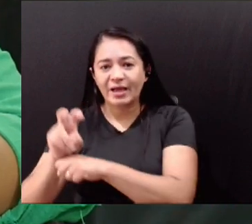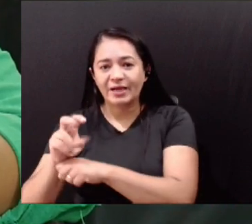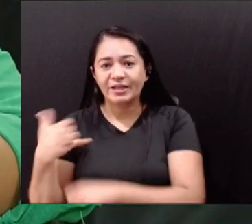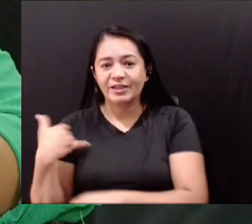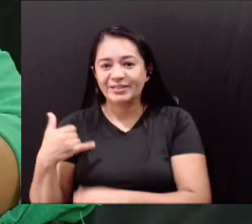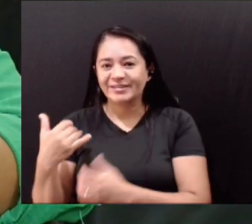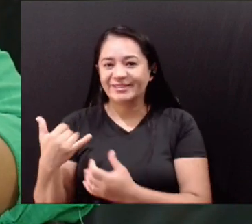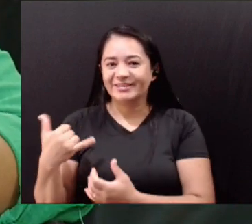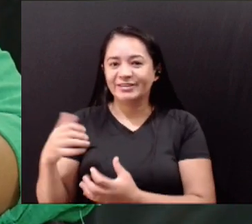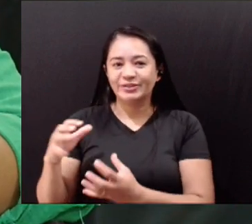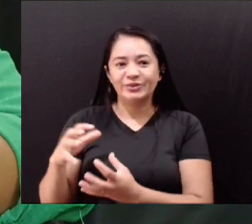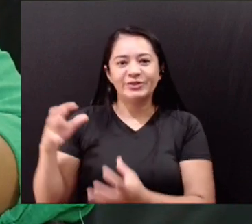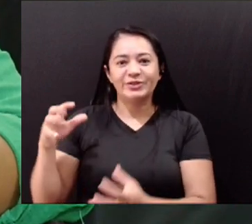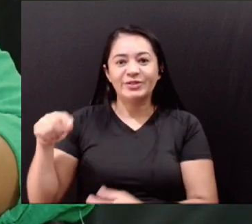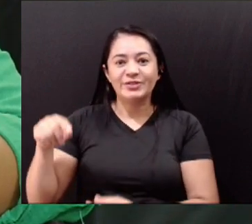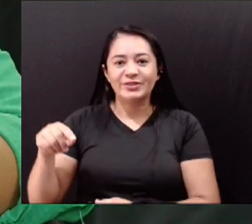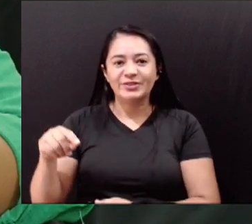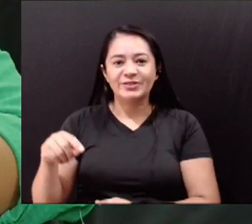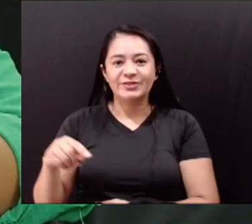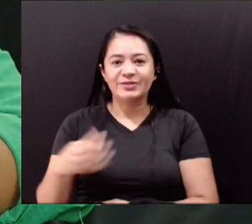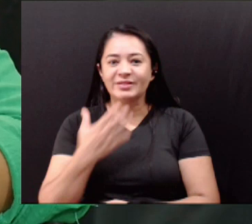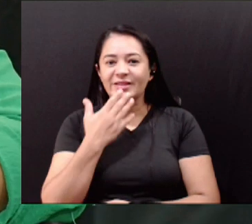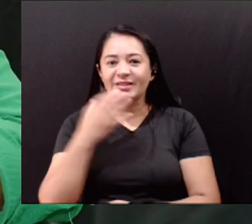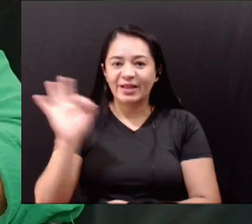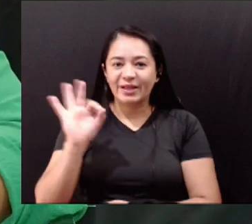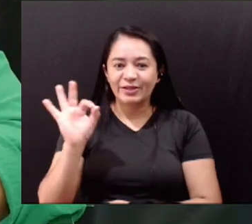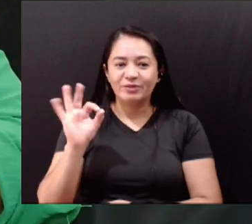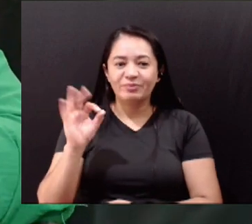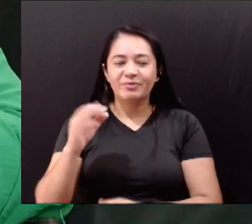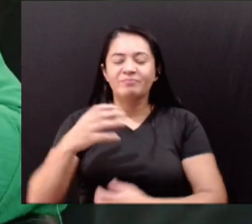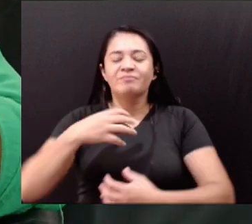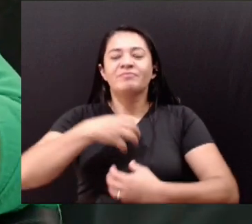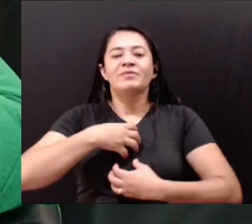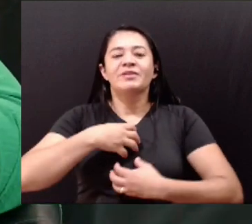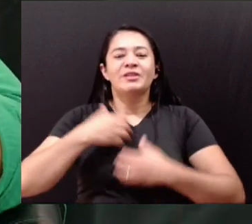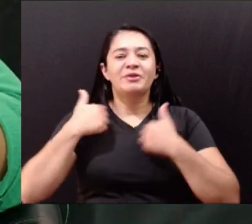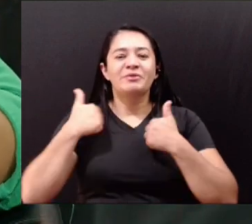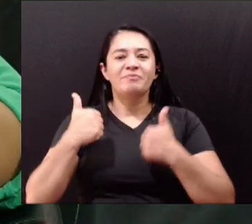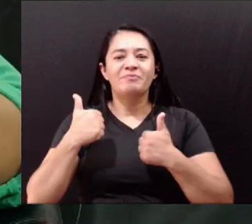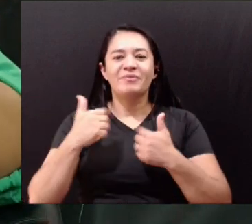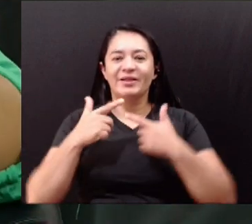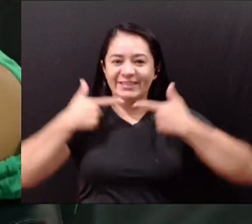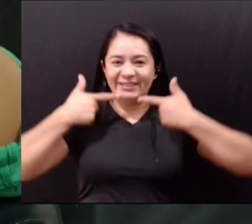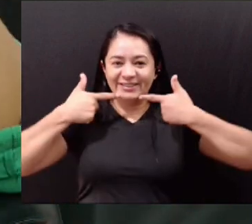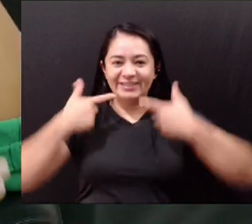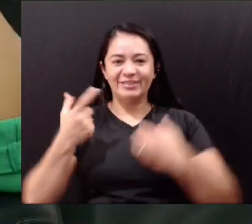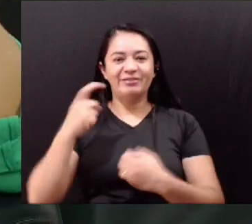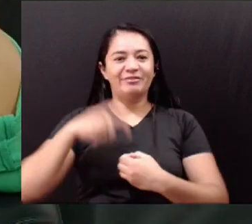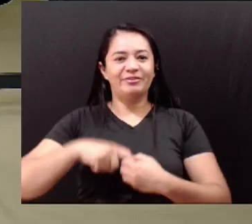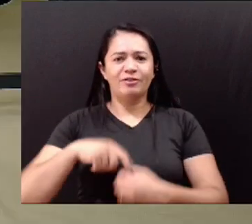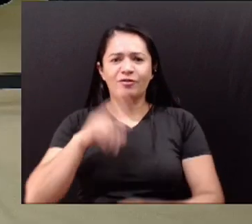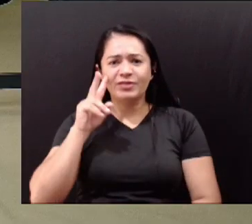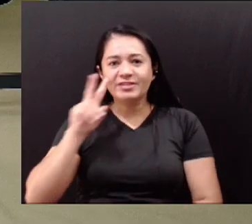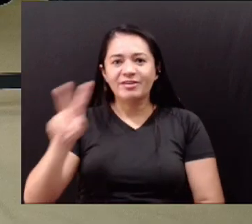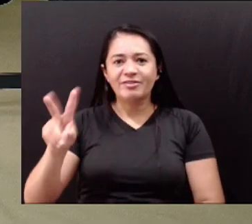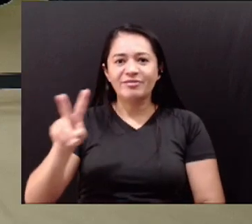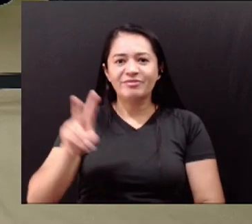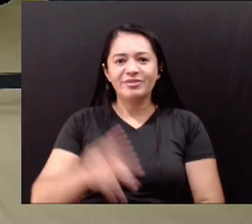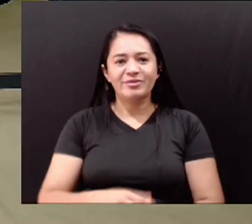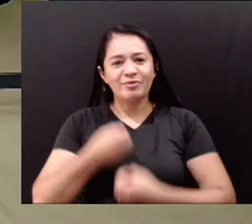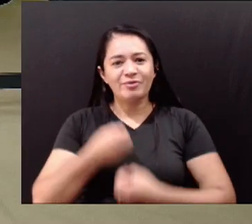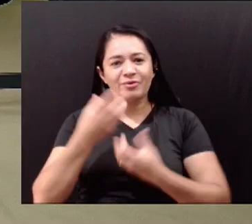eu me sinto útil e bem acompanhado. Olha só, você viu esse depoimento, Denise?